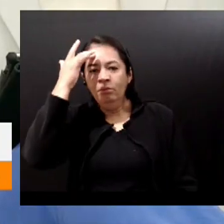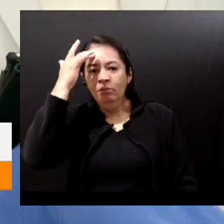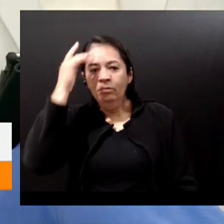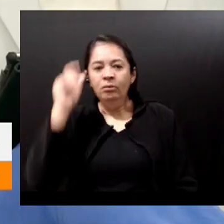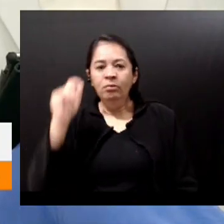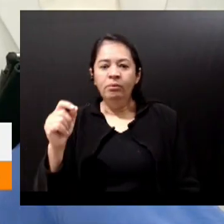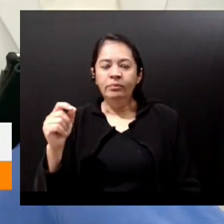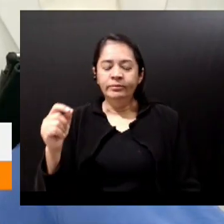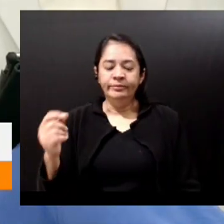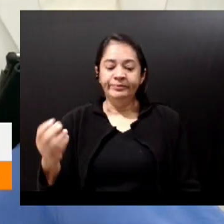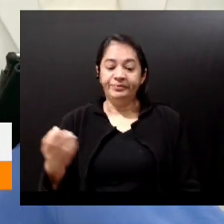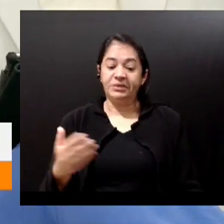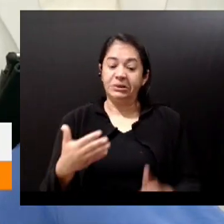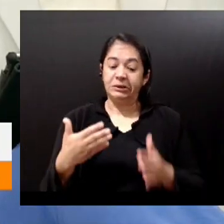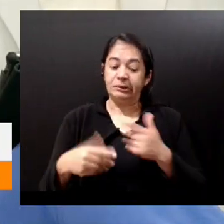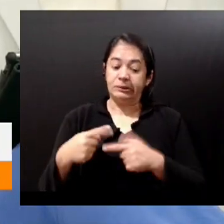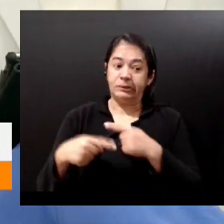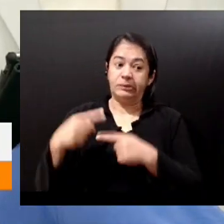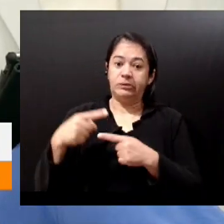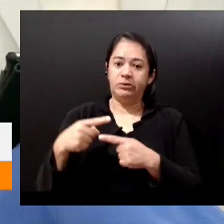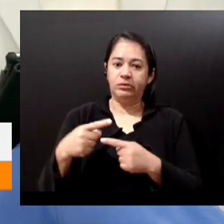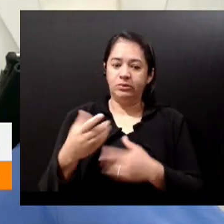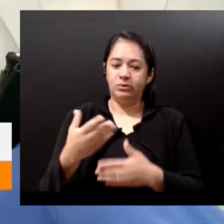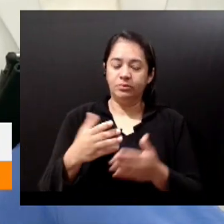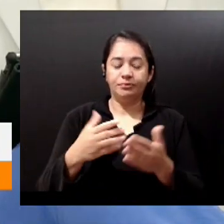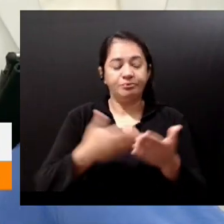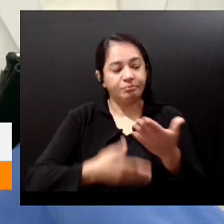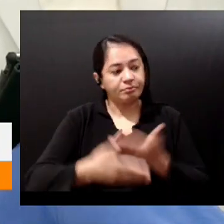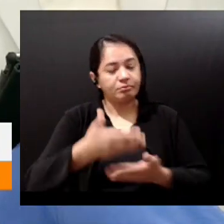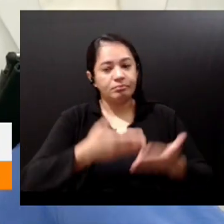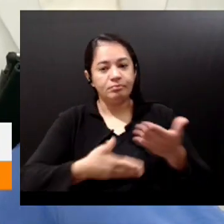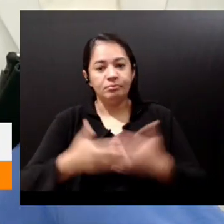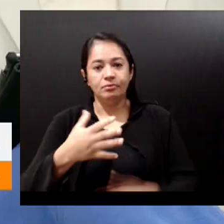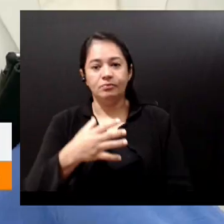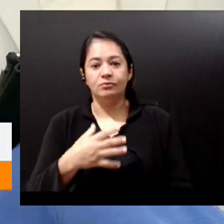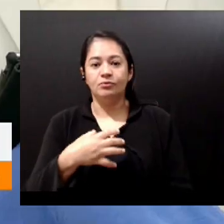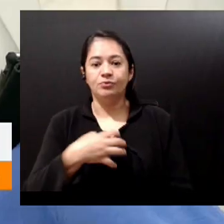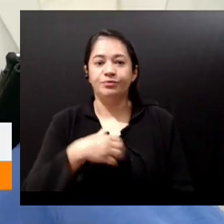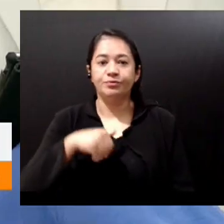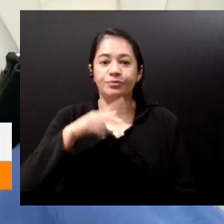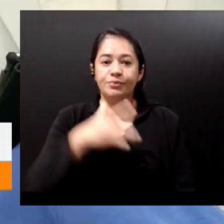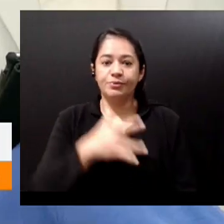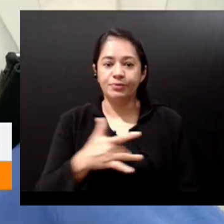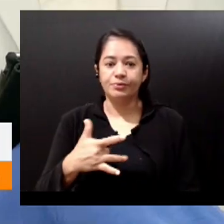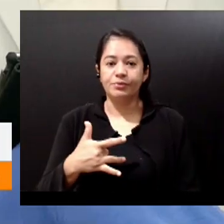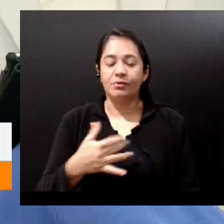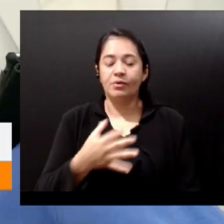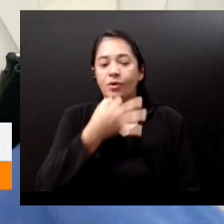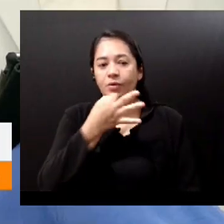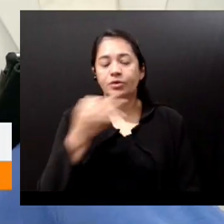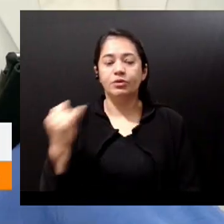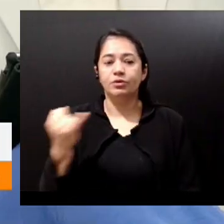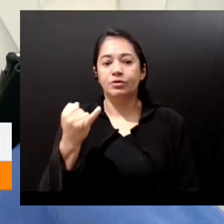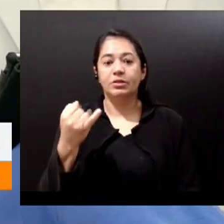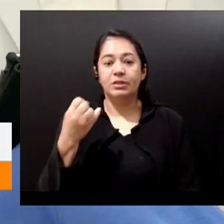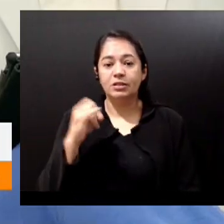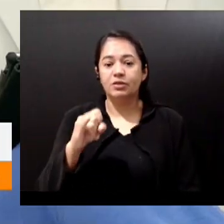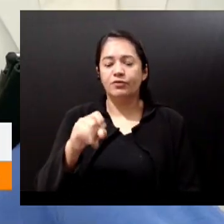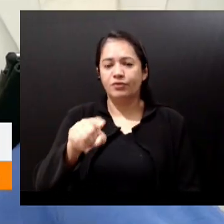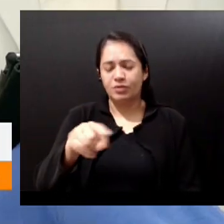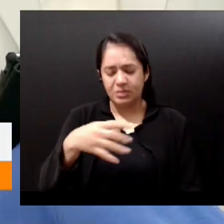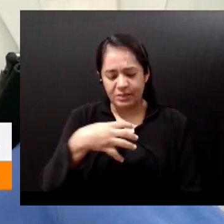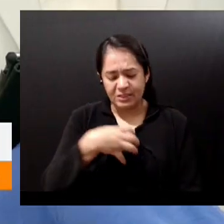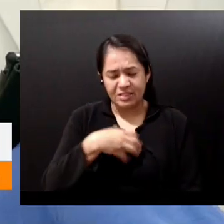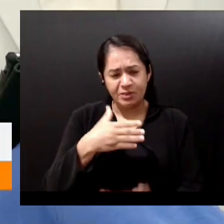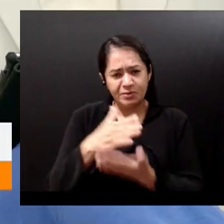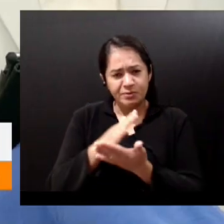né, esse convívio ali, aquela coisa mais saudável, eu acho muito válido, se você se sente incomodado, de repente chegar